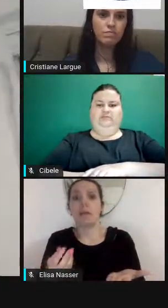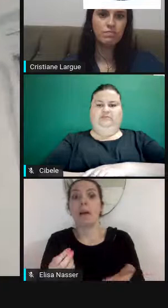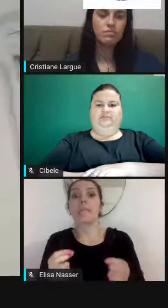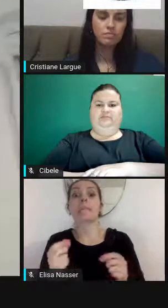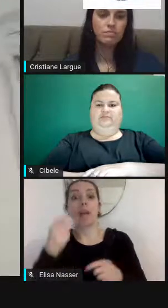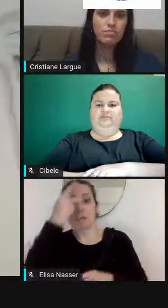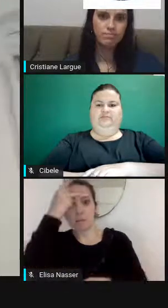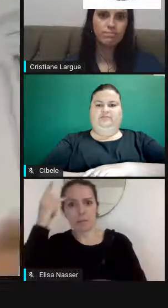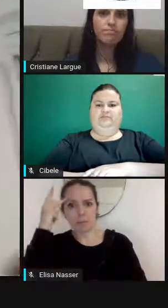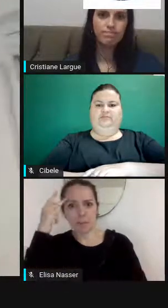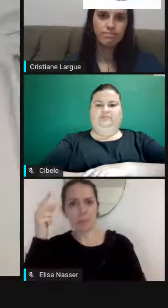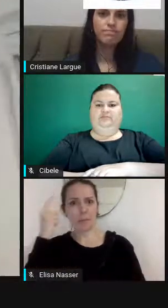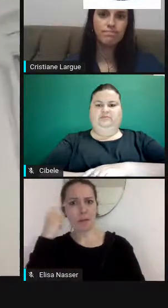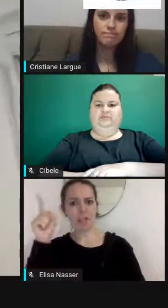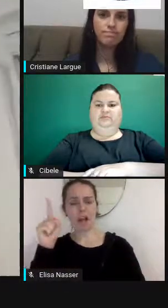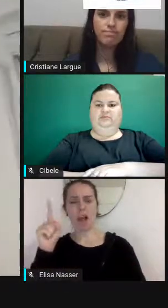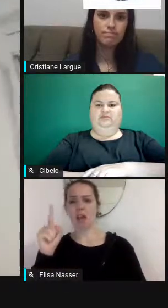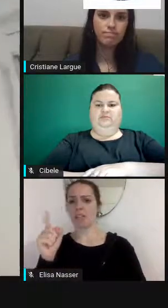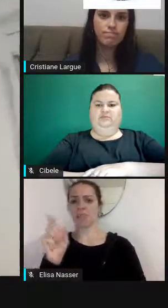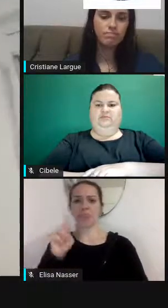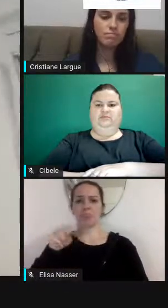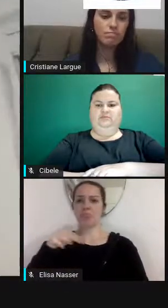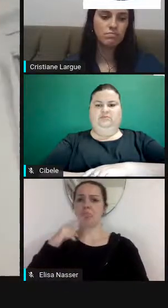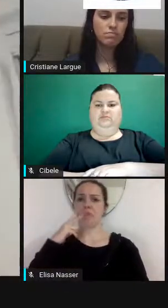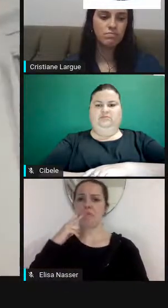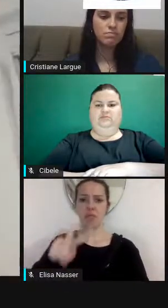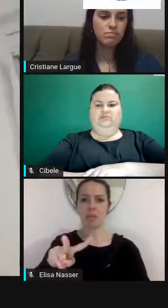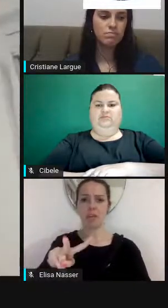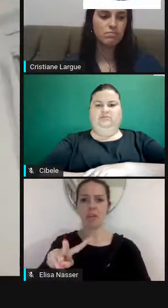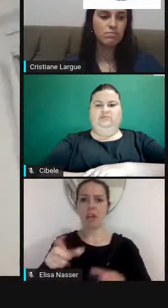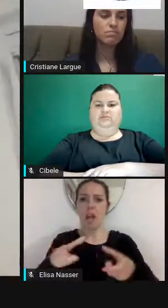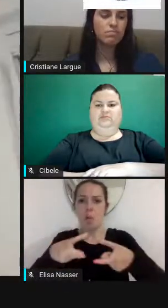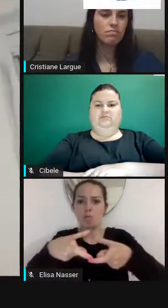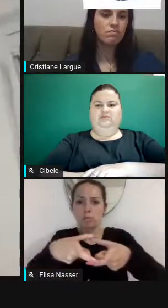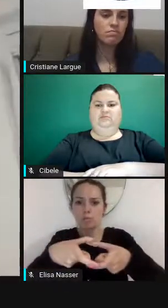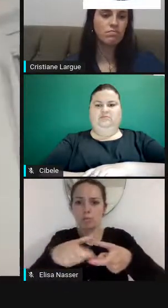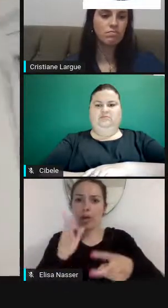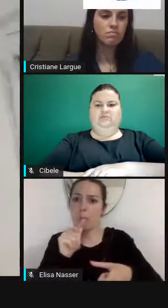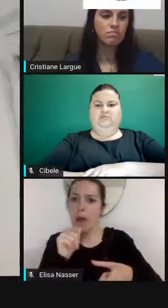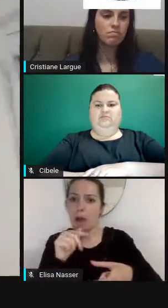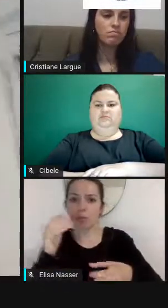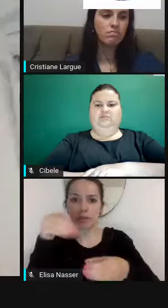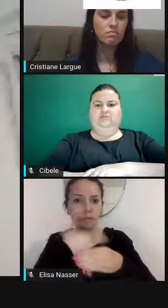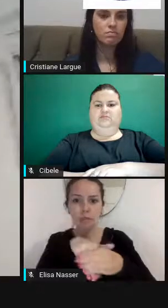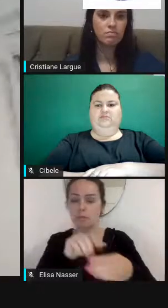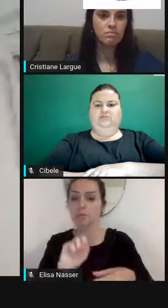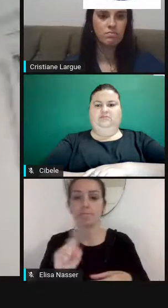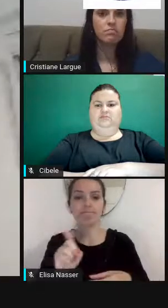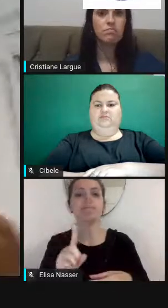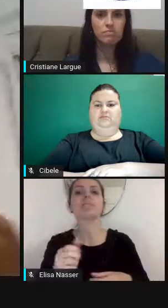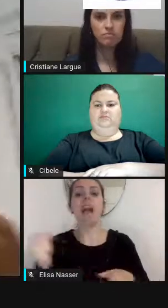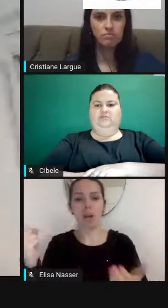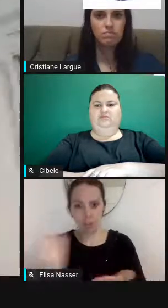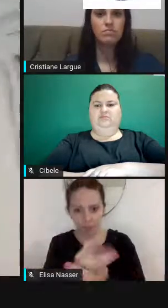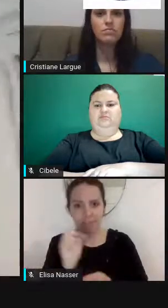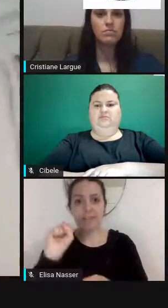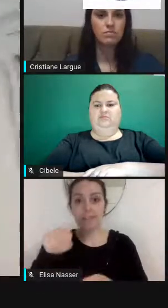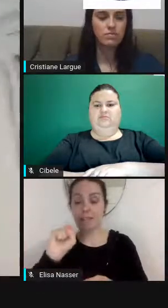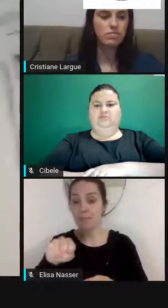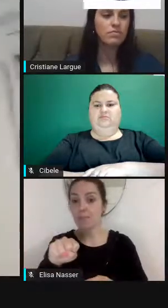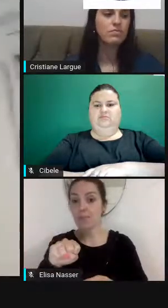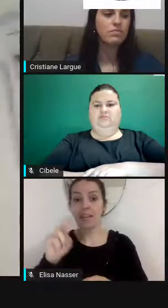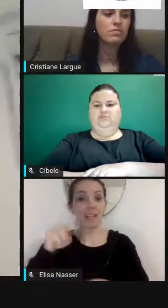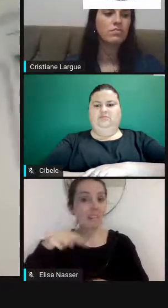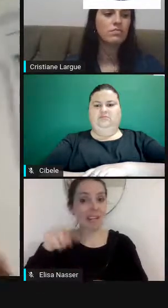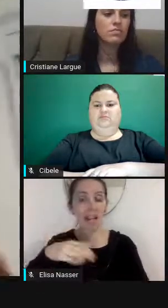elas deixam Por incrível que pareça em um condomínio com mais de 100 uni E isso acontece e ninguém reclama Ninguém fala nada e ninguém se